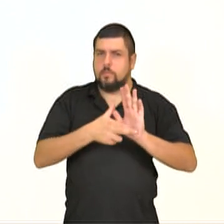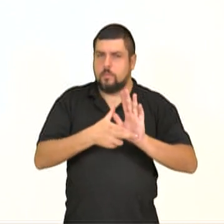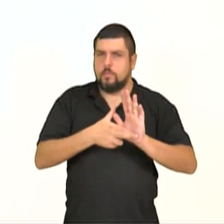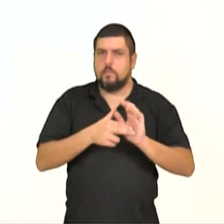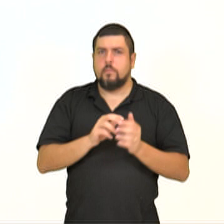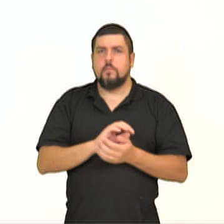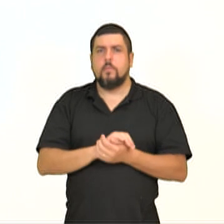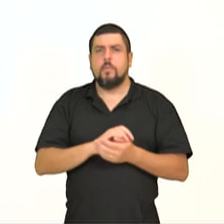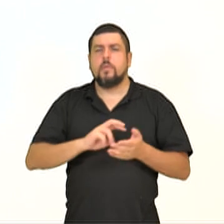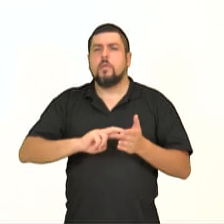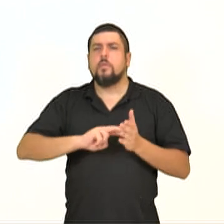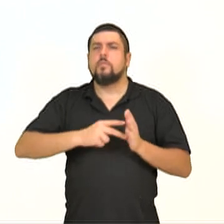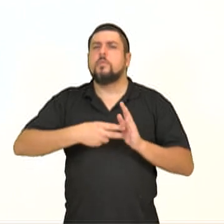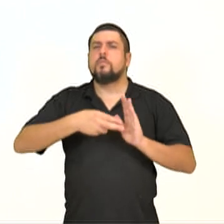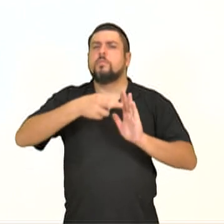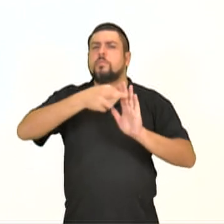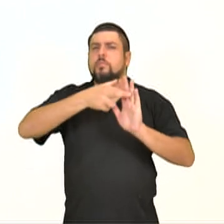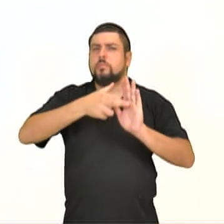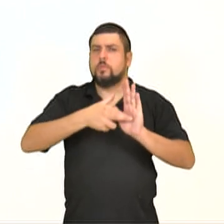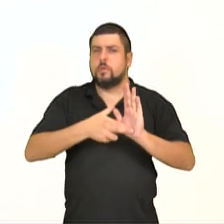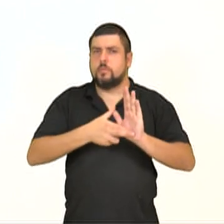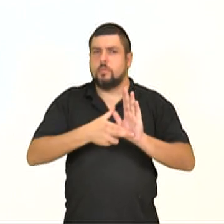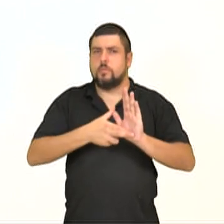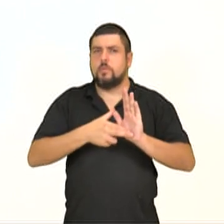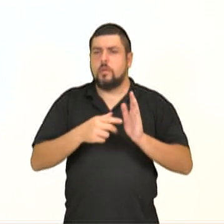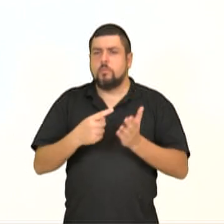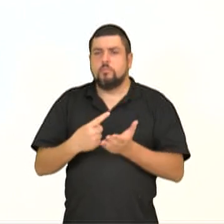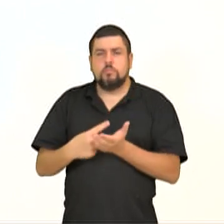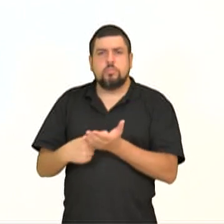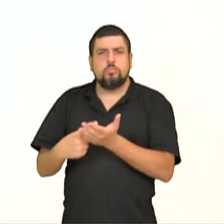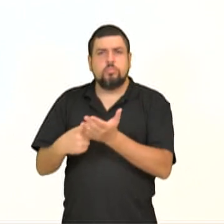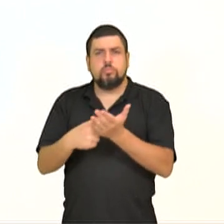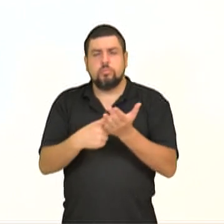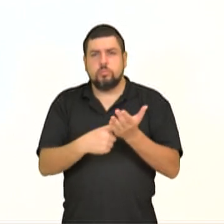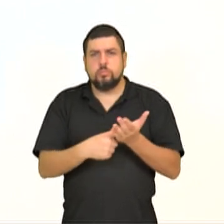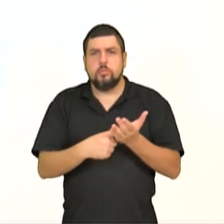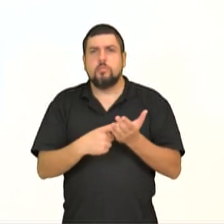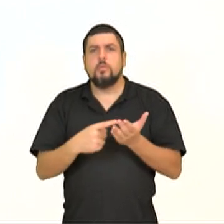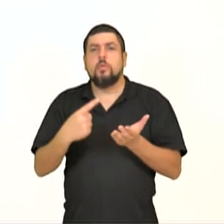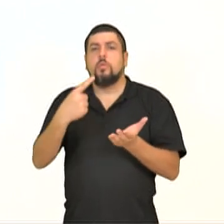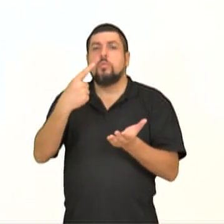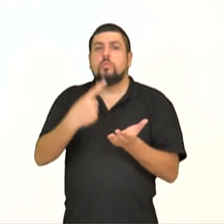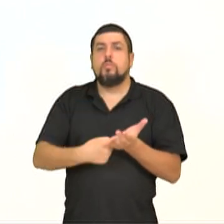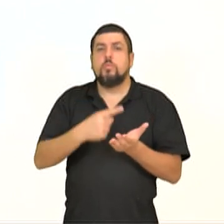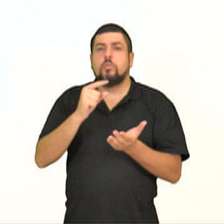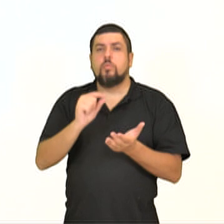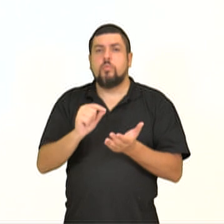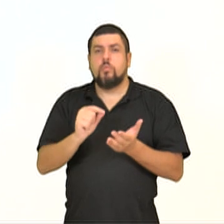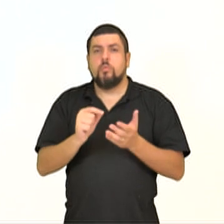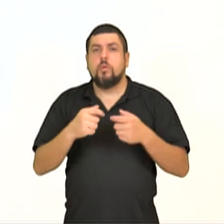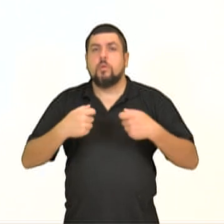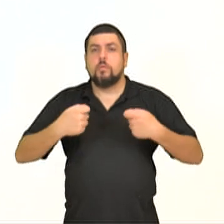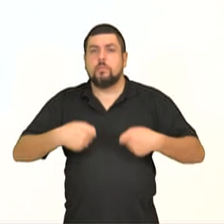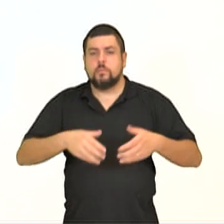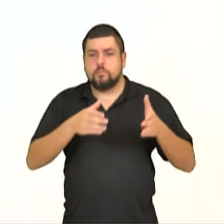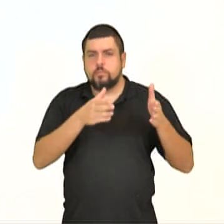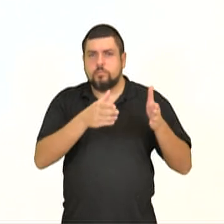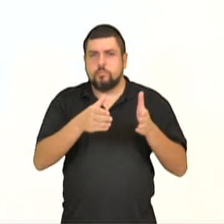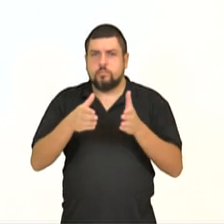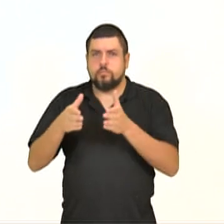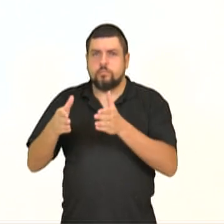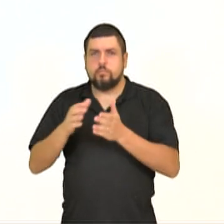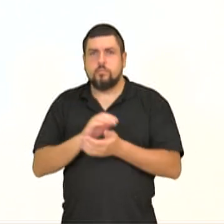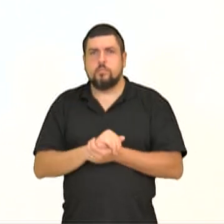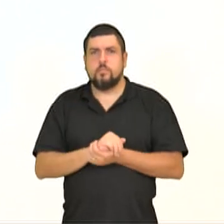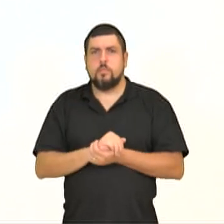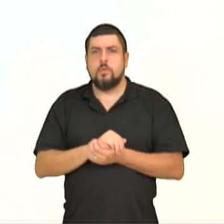que é uma ordem convencionada? Que foi feita uma convenção de que essa ordem seria seguida desta forma e que o